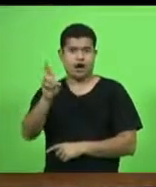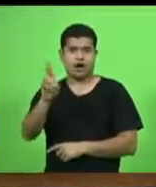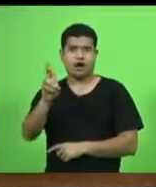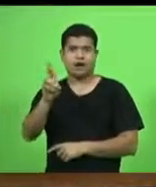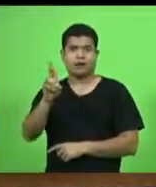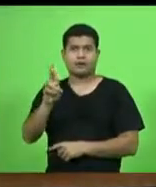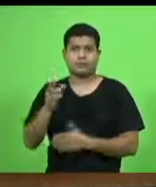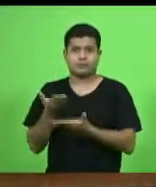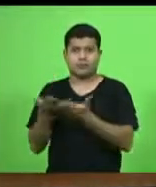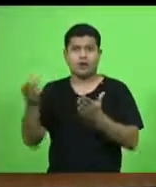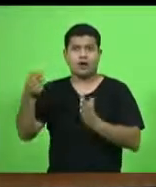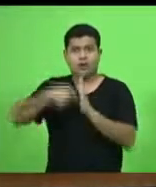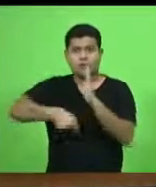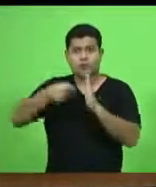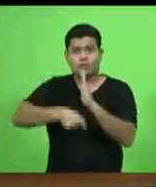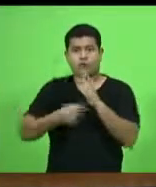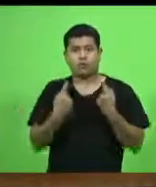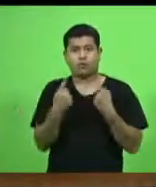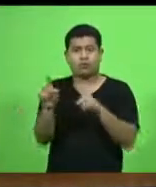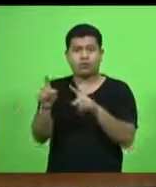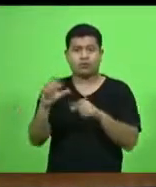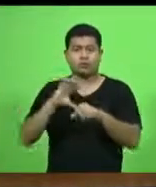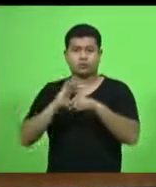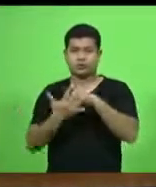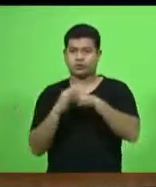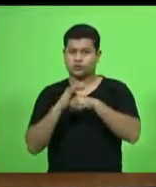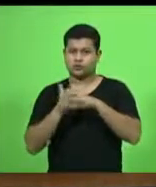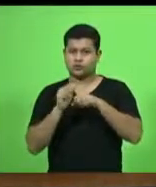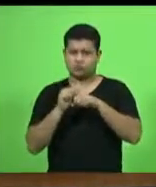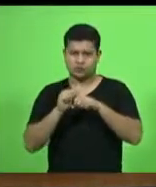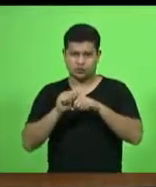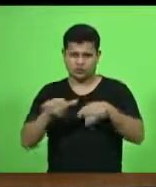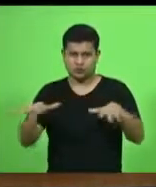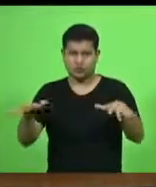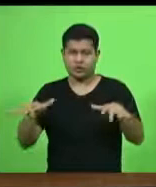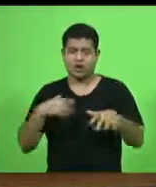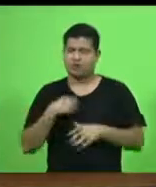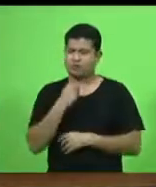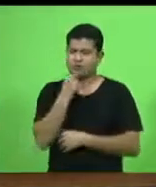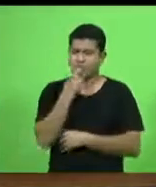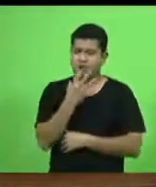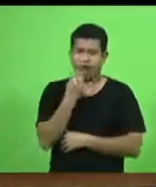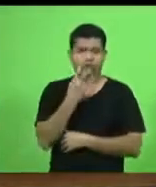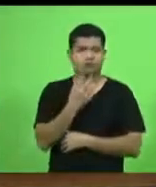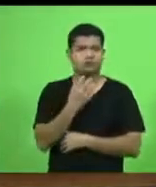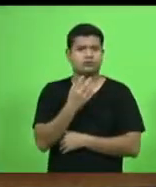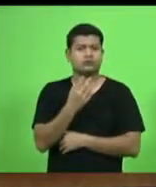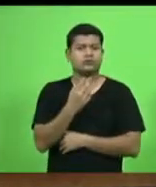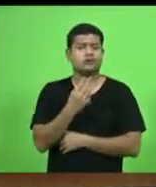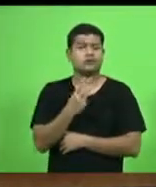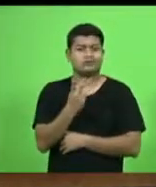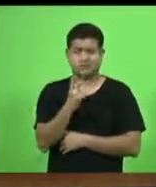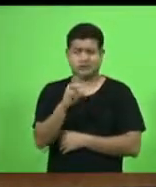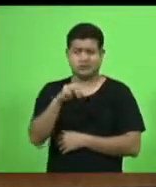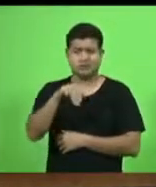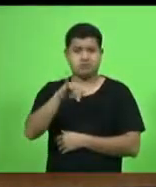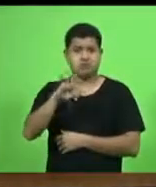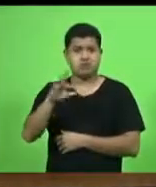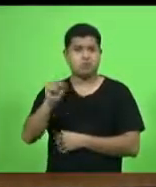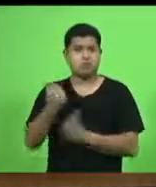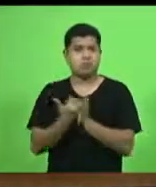para o combate ao Covid. Isso é muito bom, muito bom. Mais 20 milhões para o combate ao Covid. Acabou,